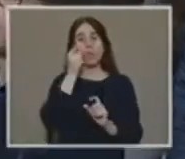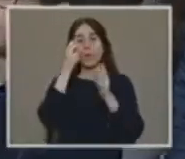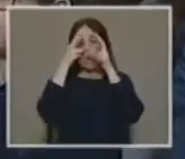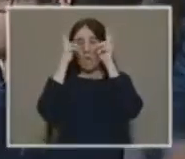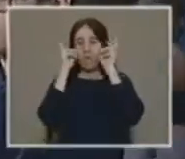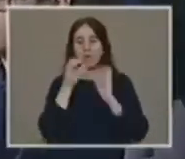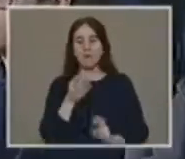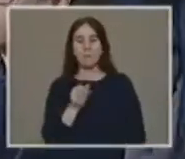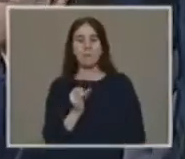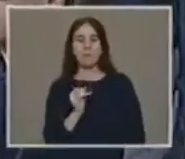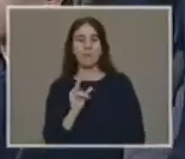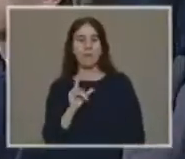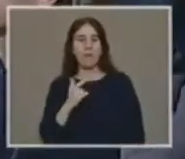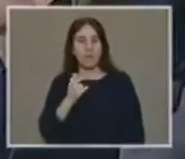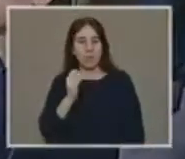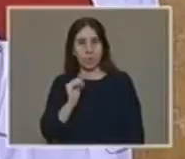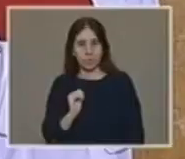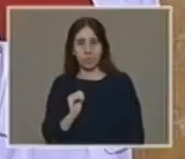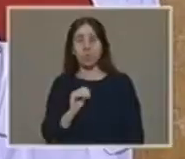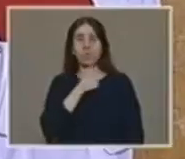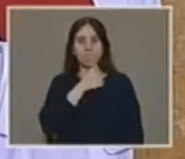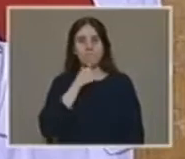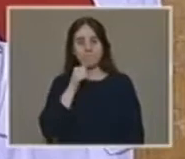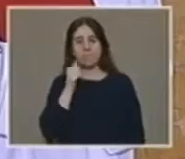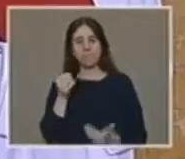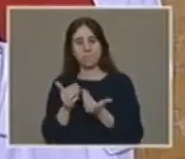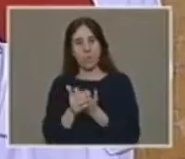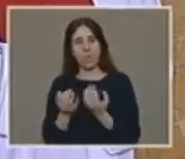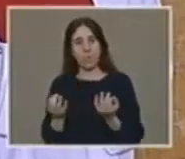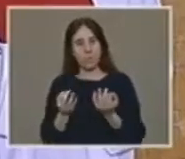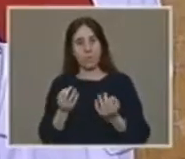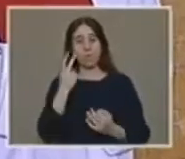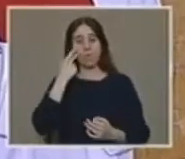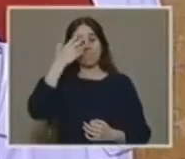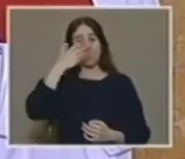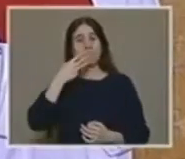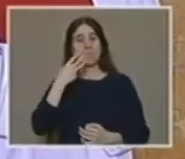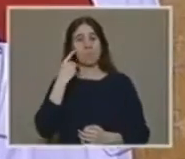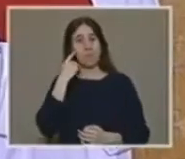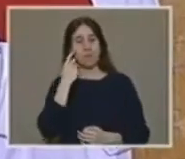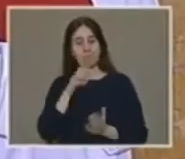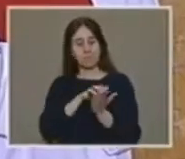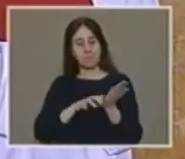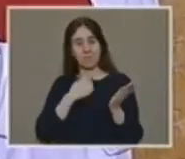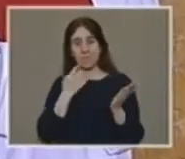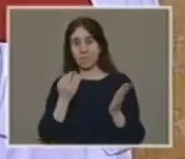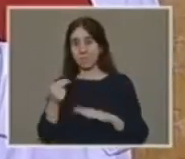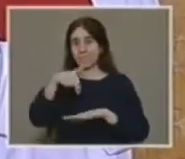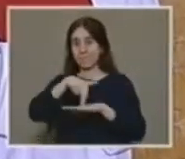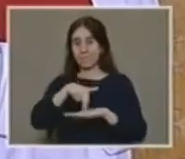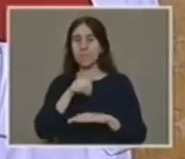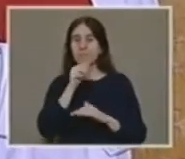Pilatos, padeceu e foi sepultado, ressuscitou ao terceiro dia conforme as Escrituras, e subiu aos